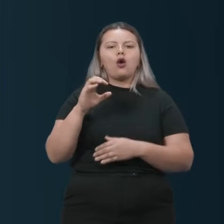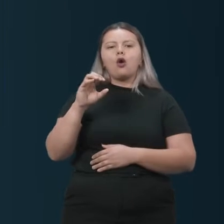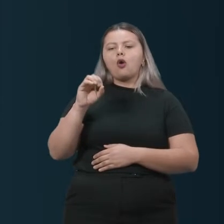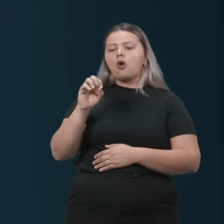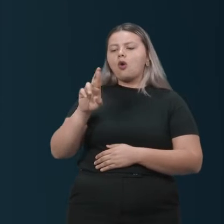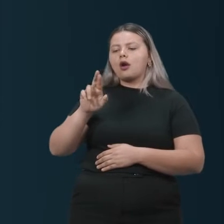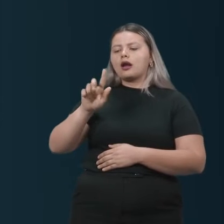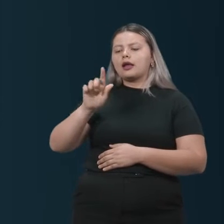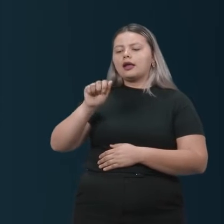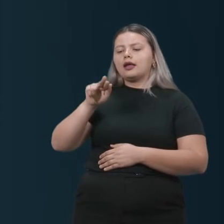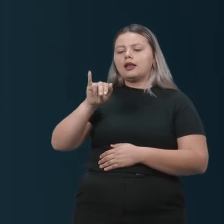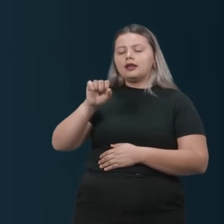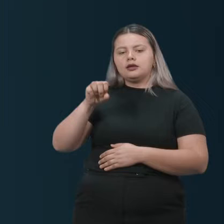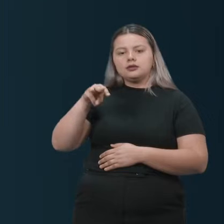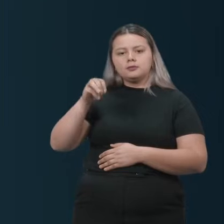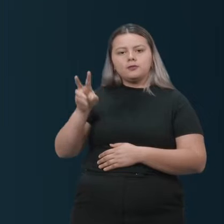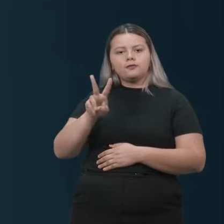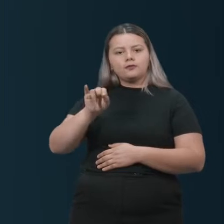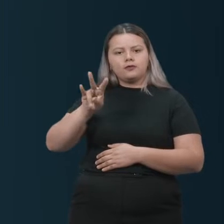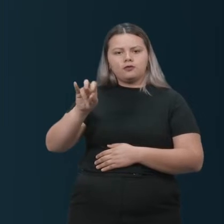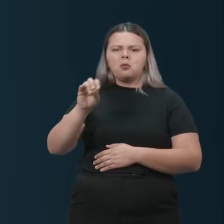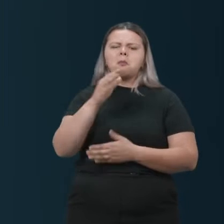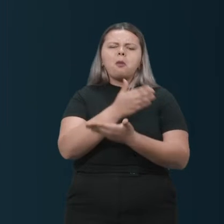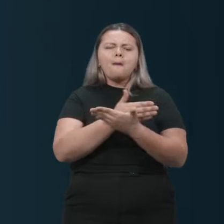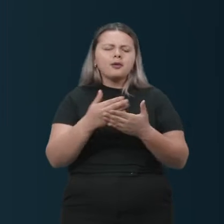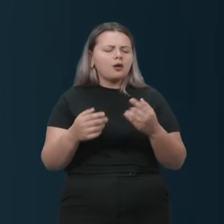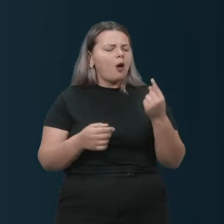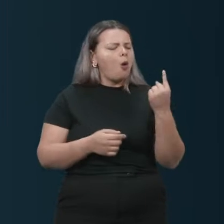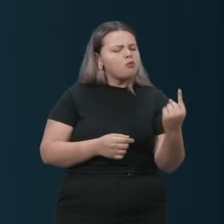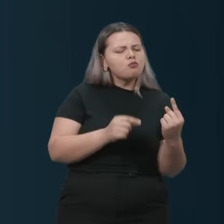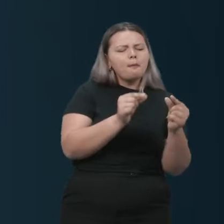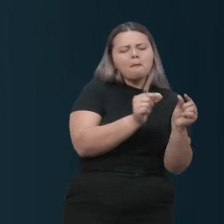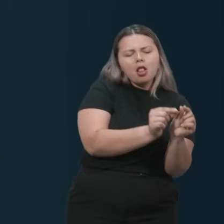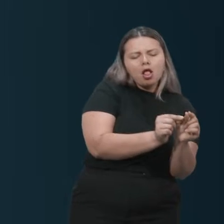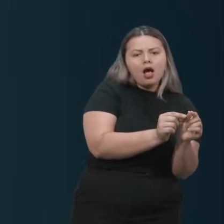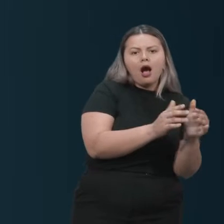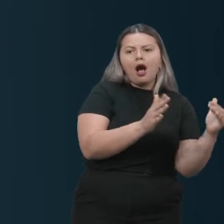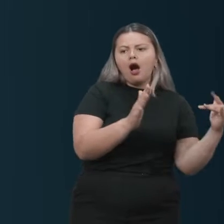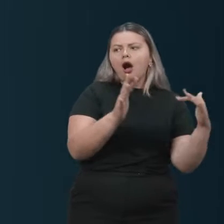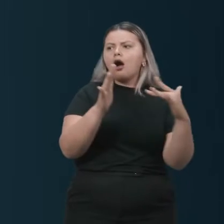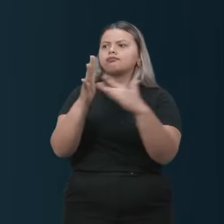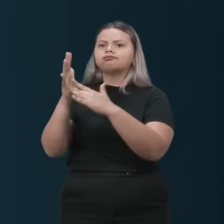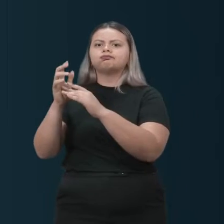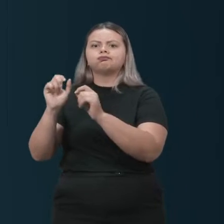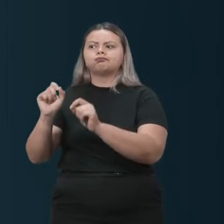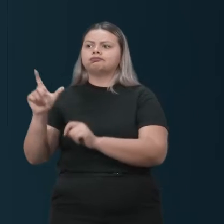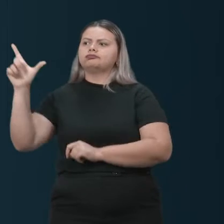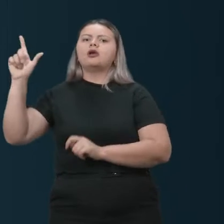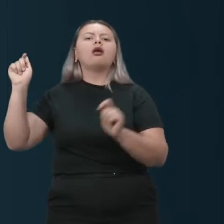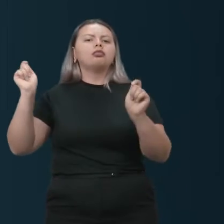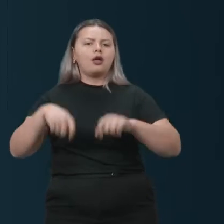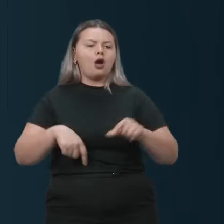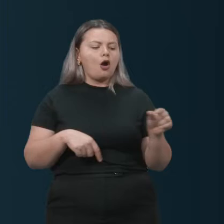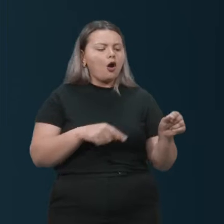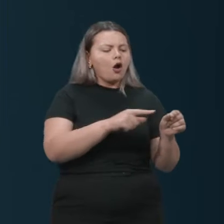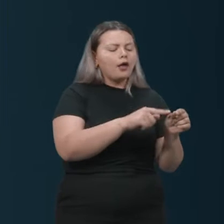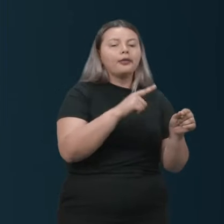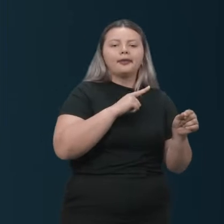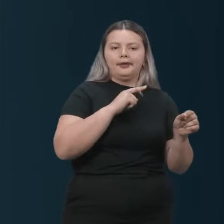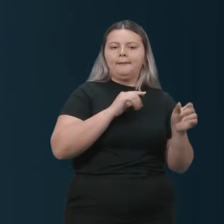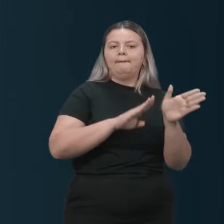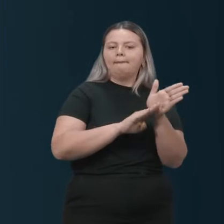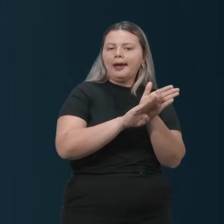os organismos mais simples, que só têm uma célula, como é o caso das bactérias, protozoários e até